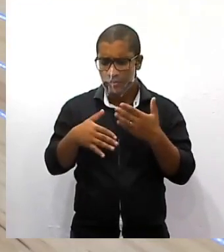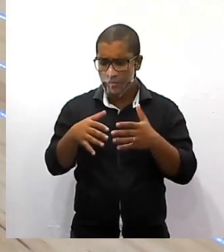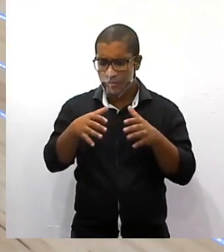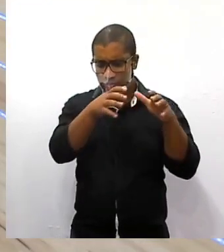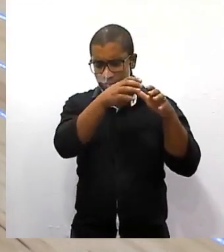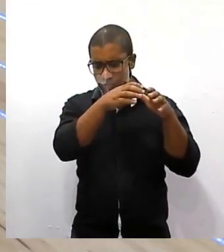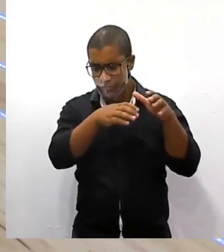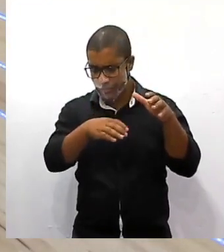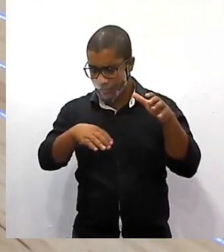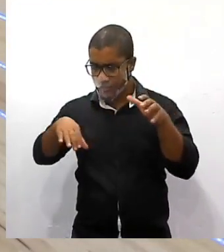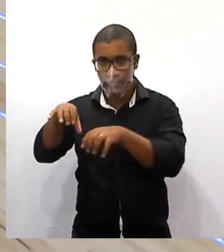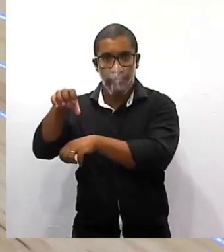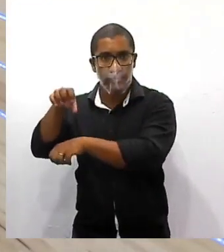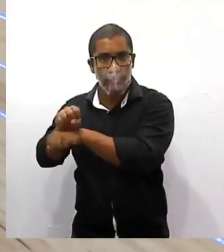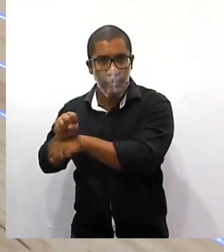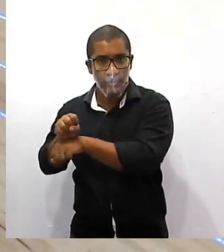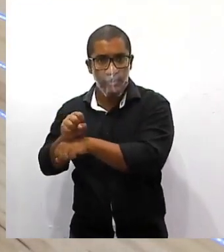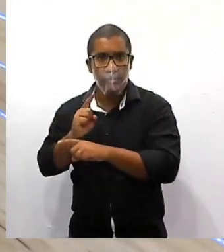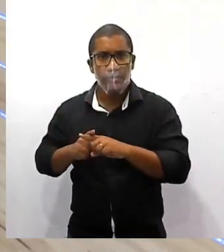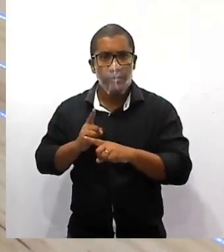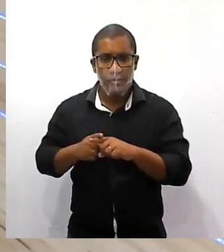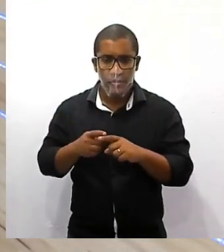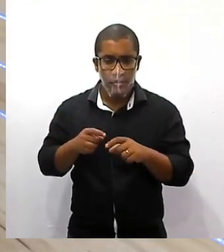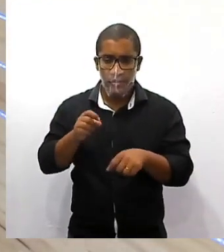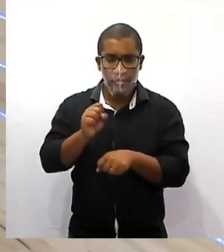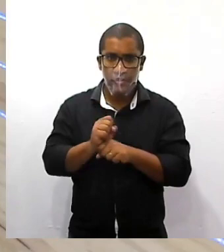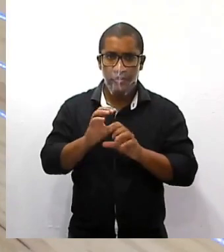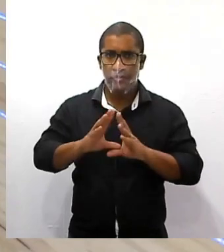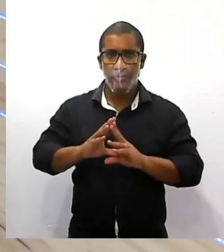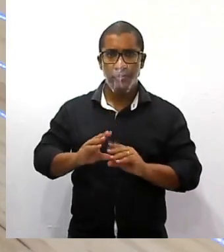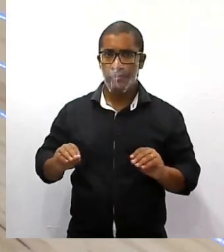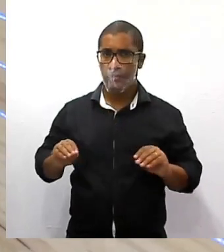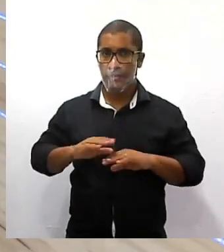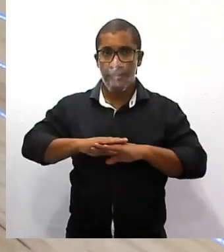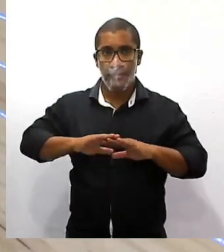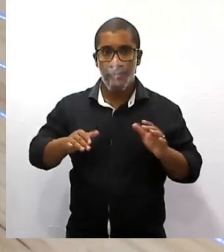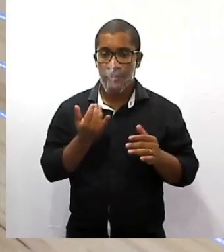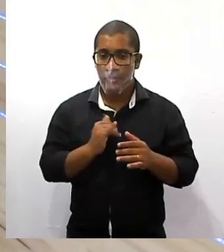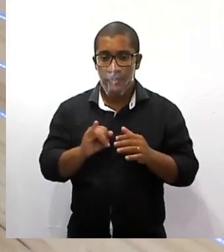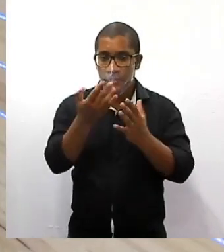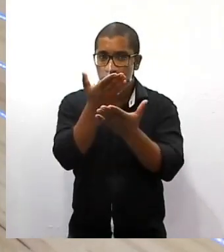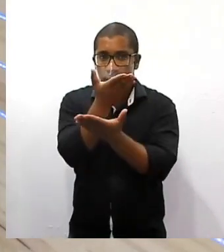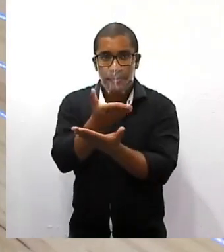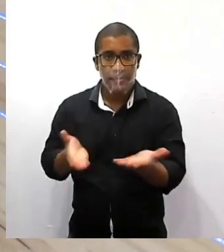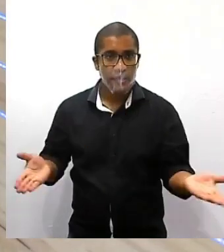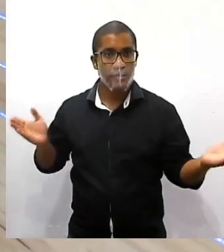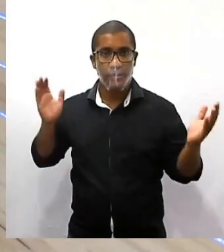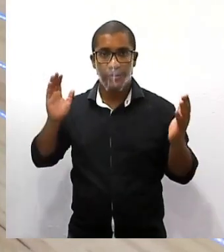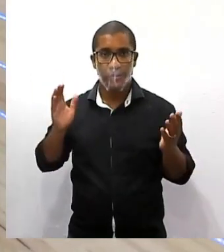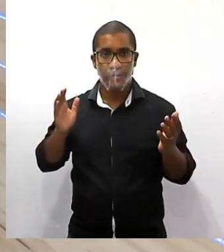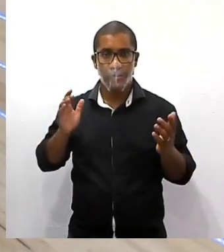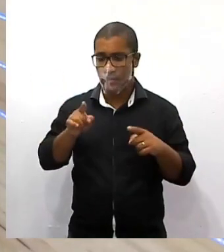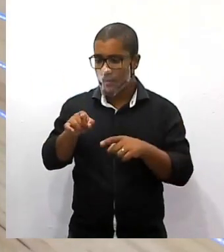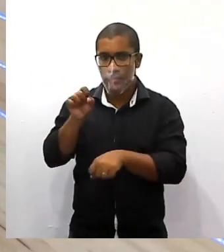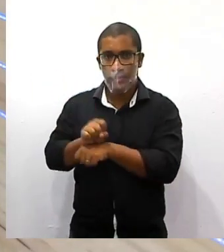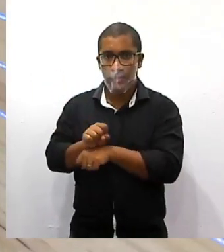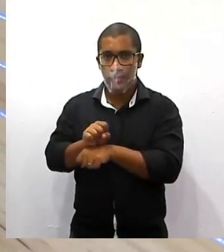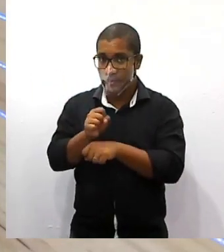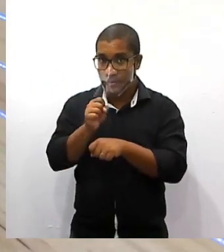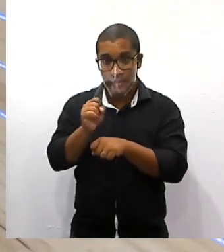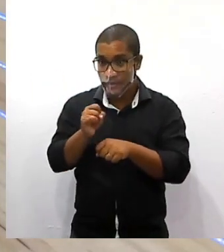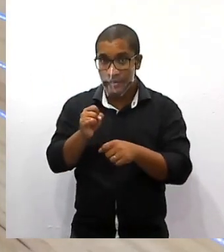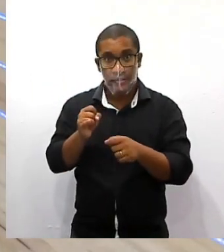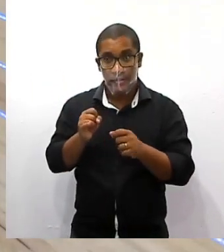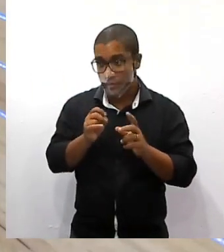dissipação, ele continuava em movimento. Então, o fato dele parar quer dizer que toda energia virou dissipação. E como é que se calcula essa energia